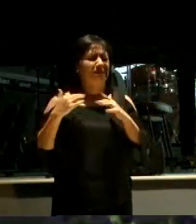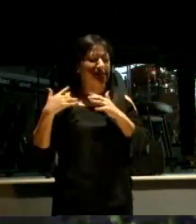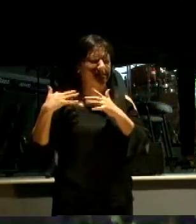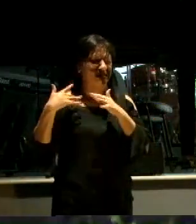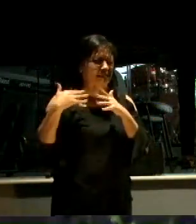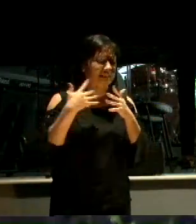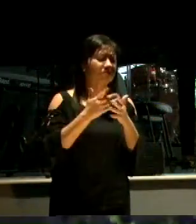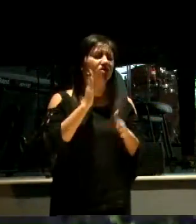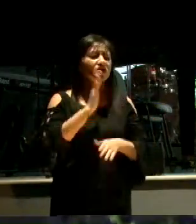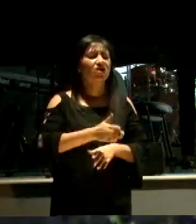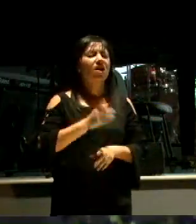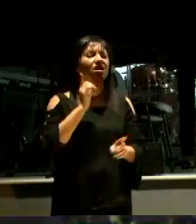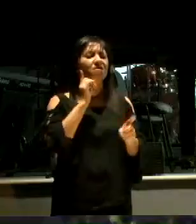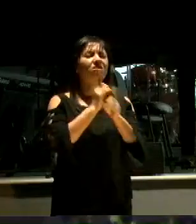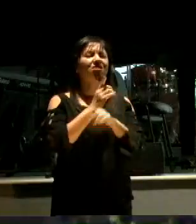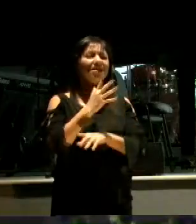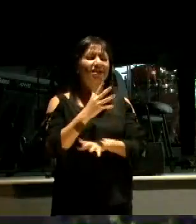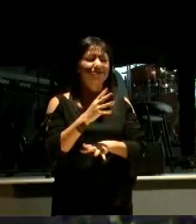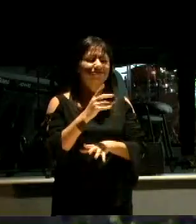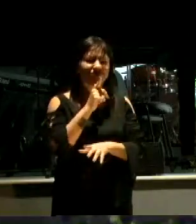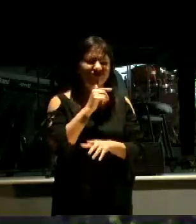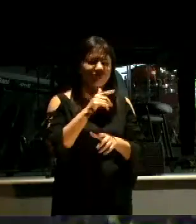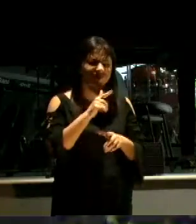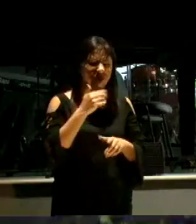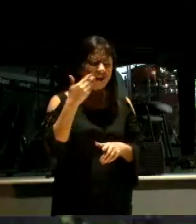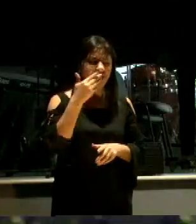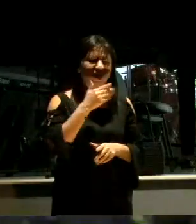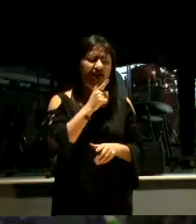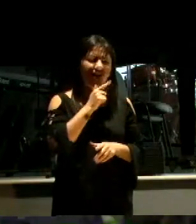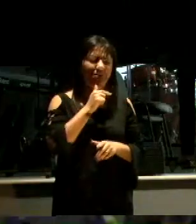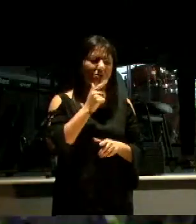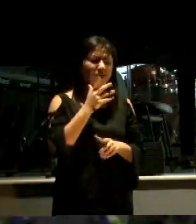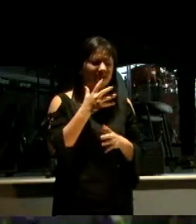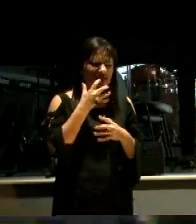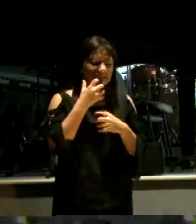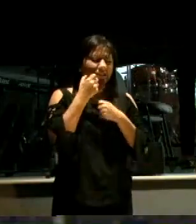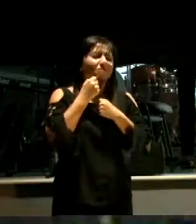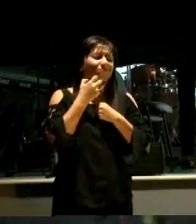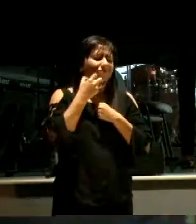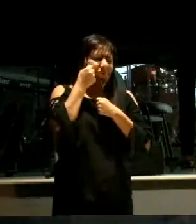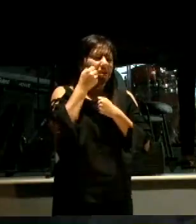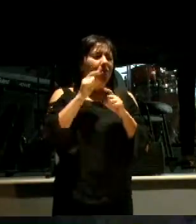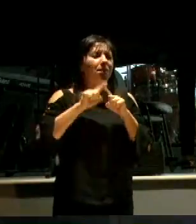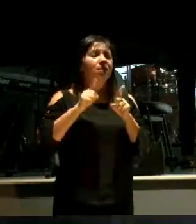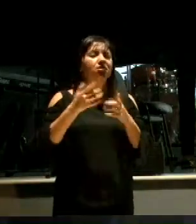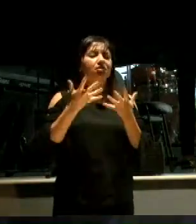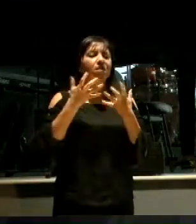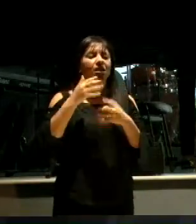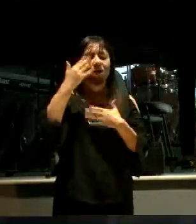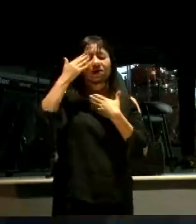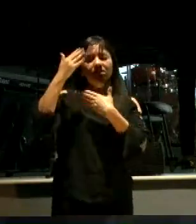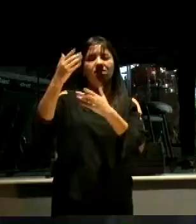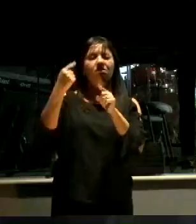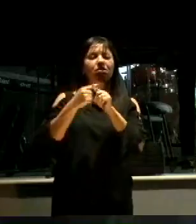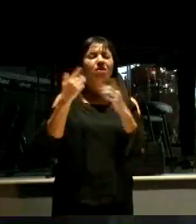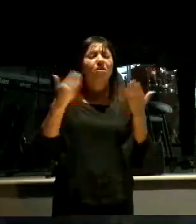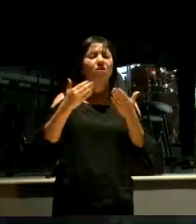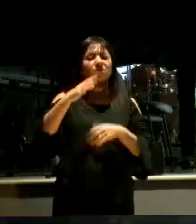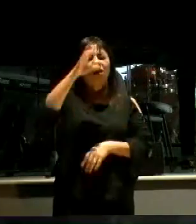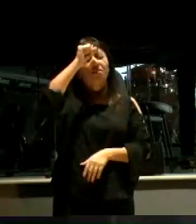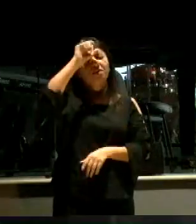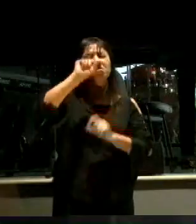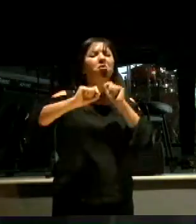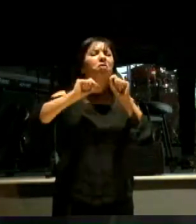mas eu quero te agradecer, porque hoje eu aprendi que o Senhor responde a quem